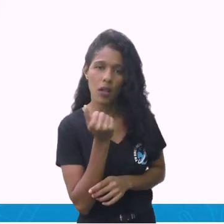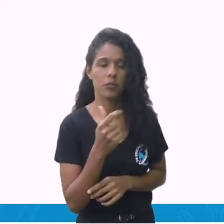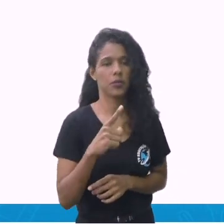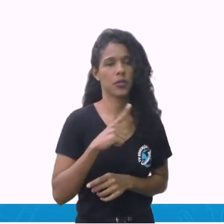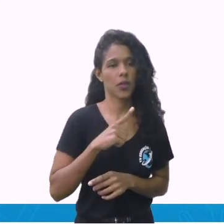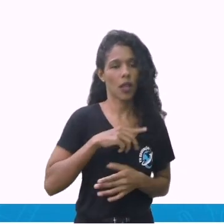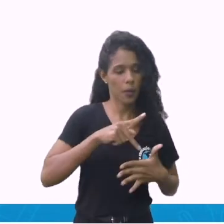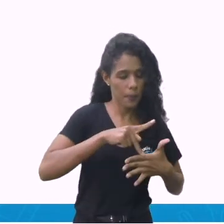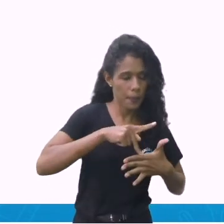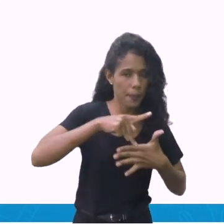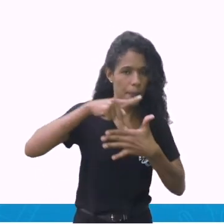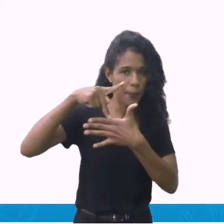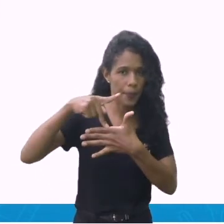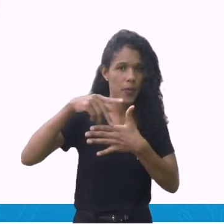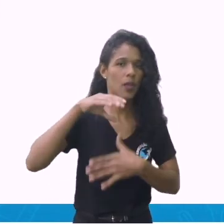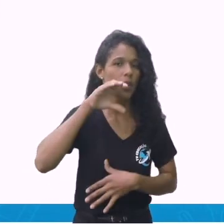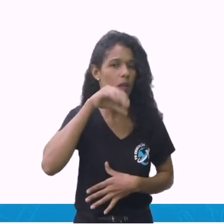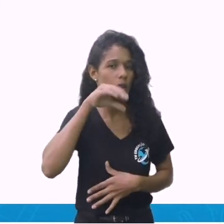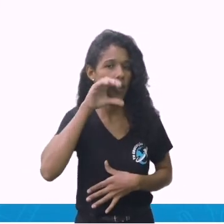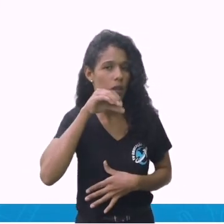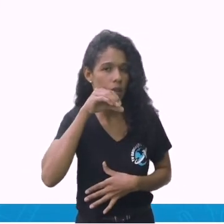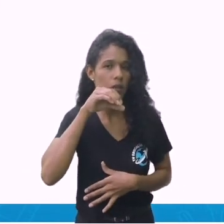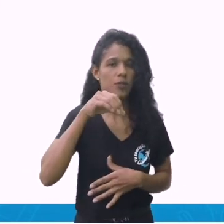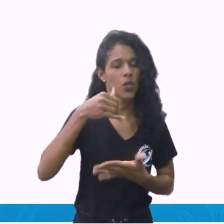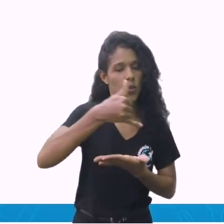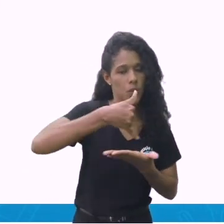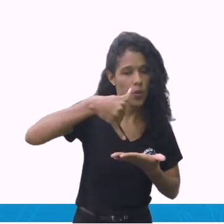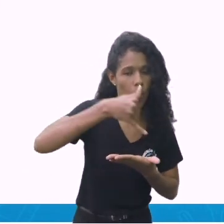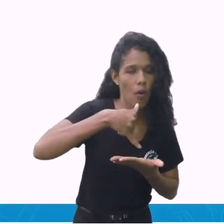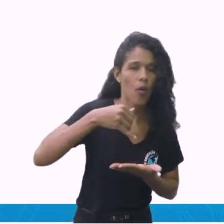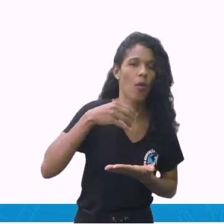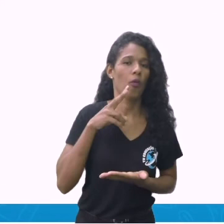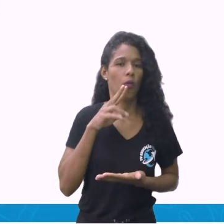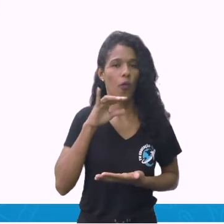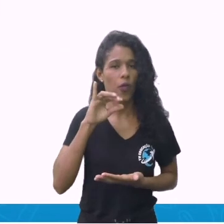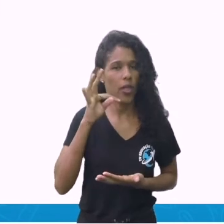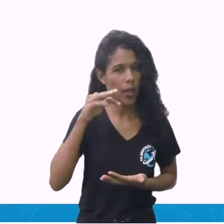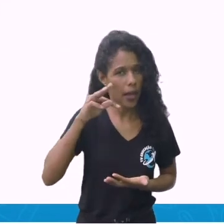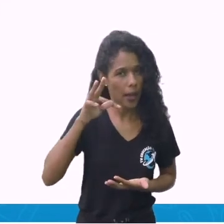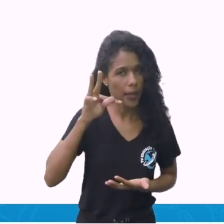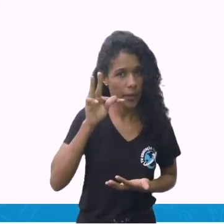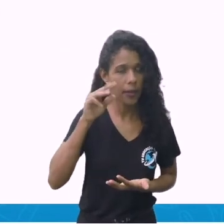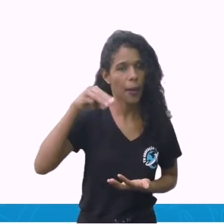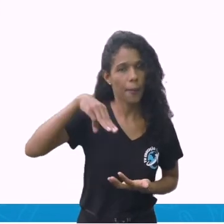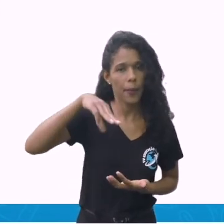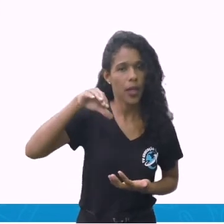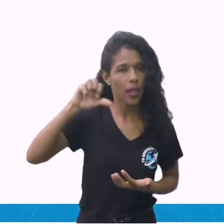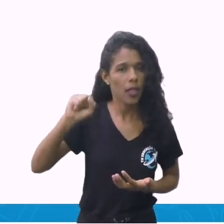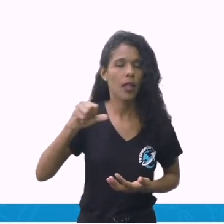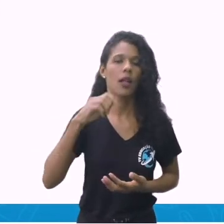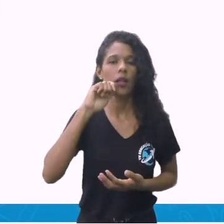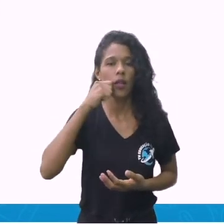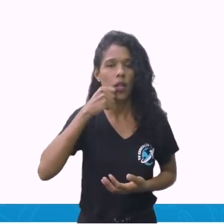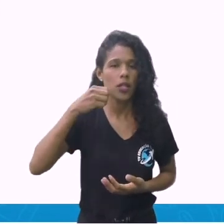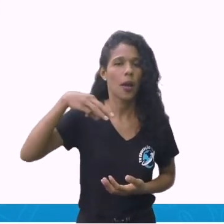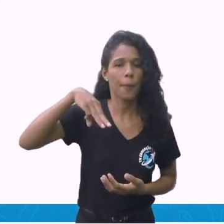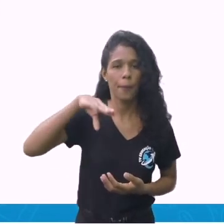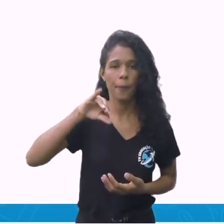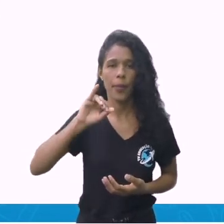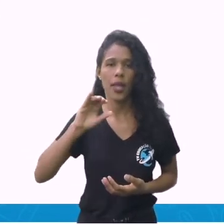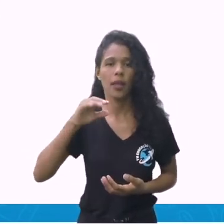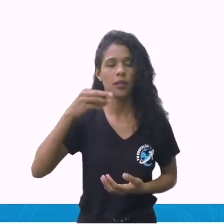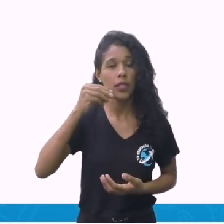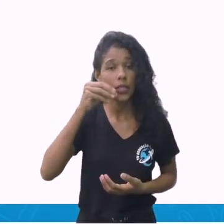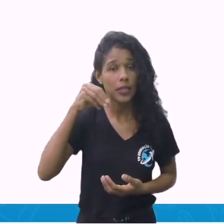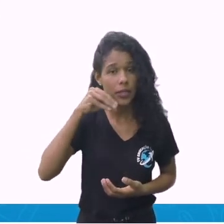contêm proteína, carboidrato, lipídios, vitaminas e sais minerais, que são nutrientes necessários para o